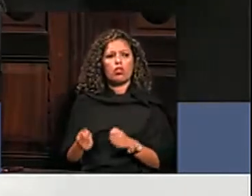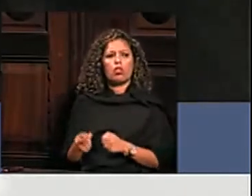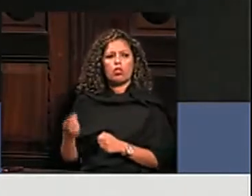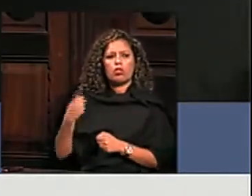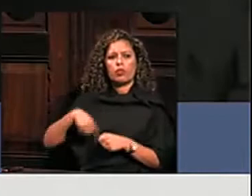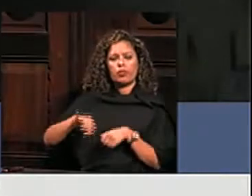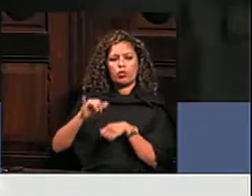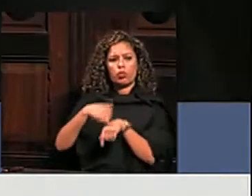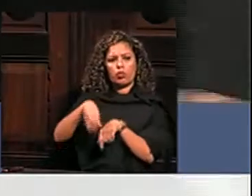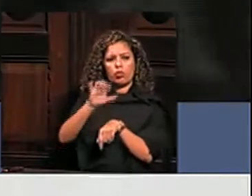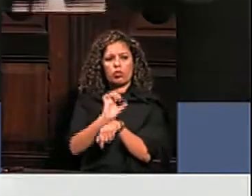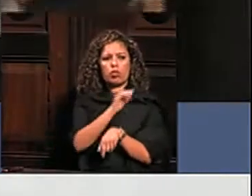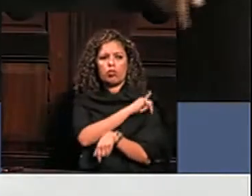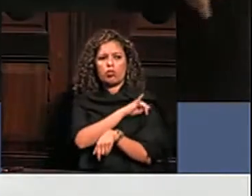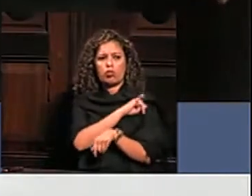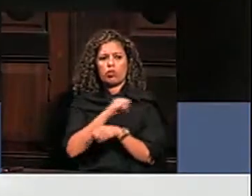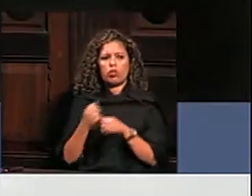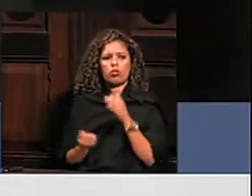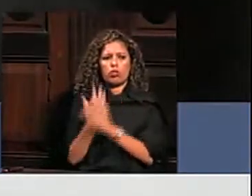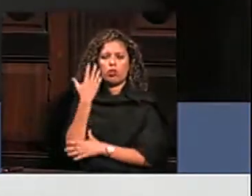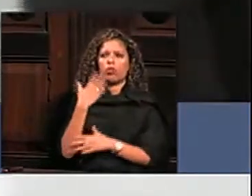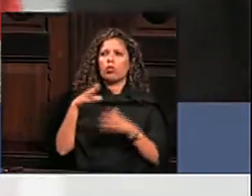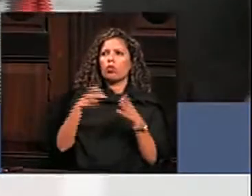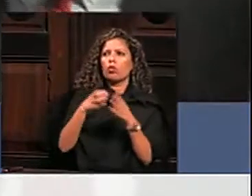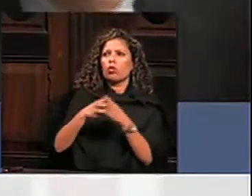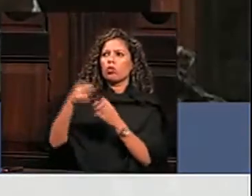que criou a sua controladoria do Estado.